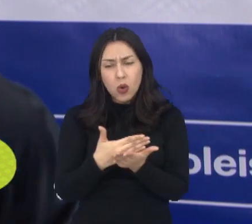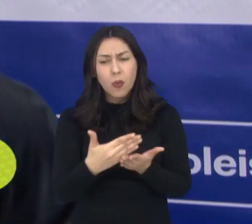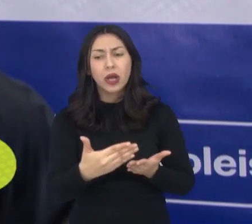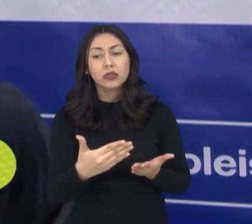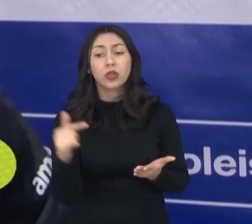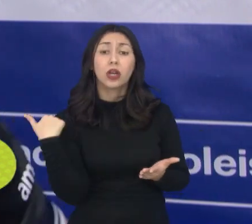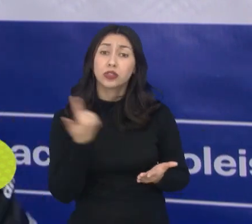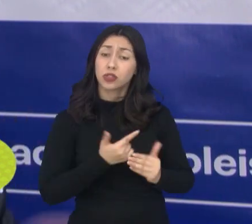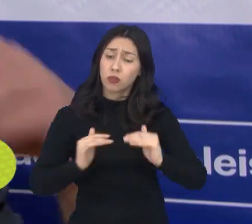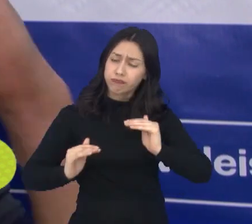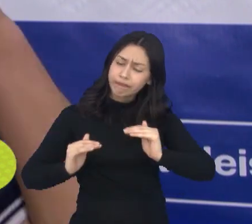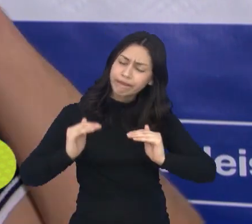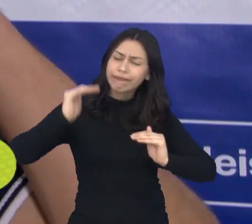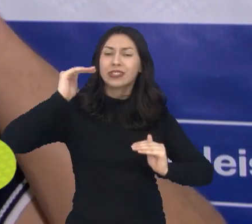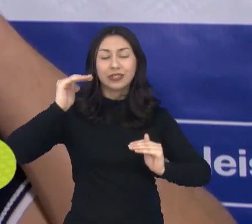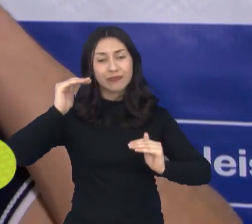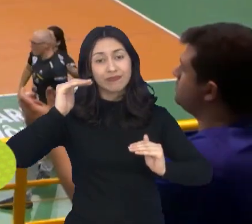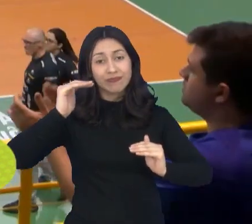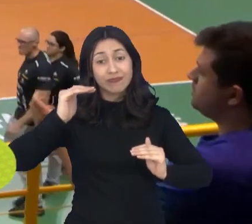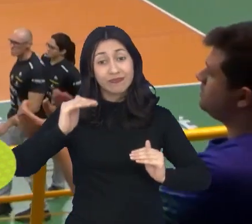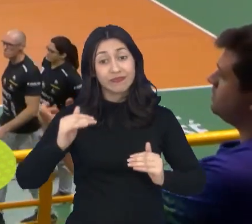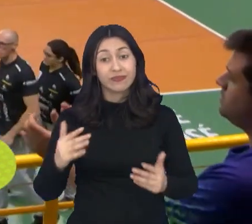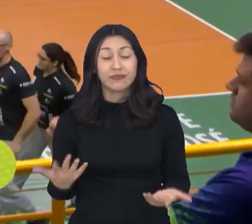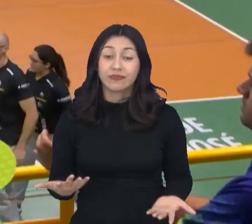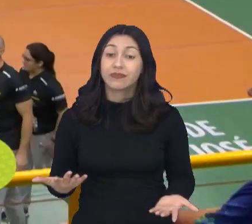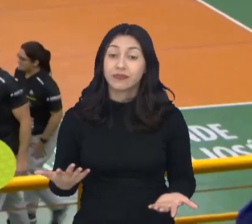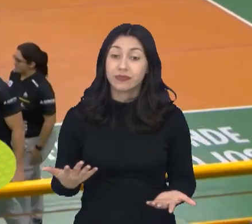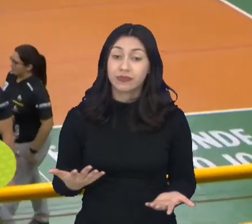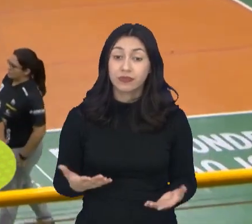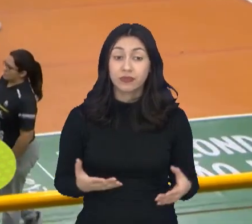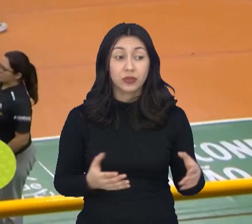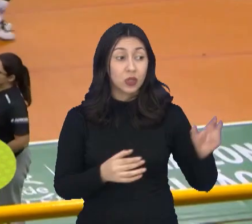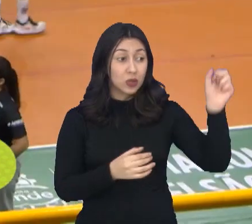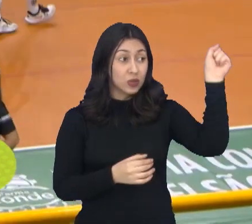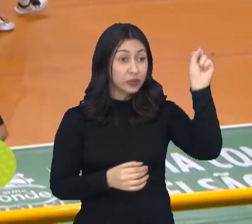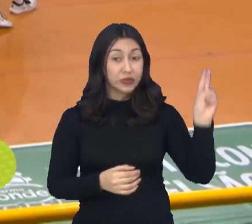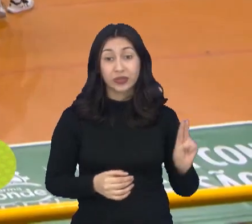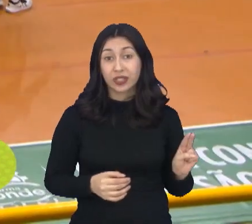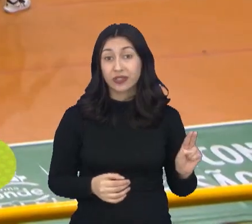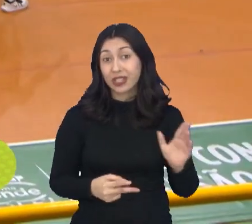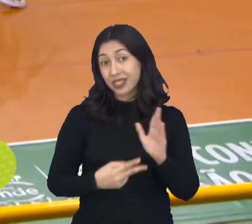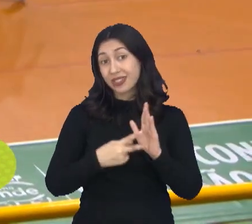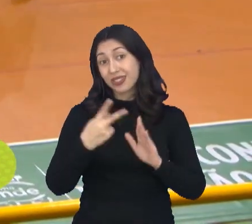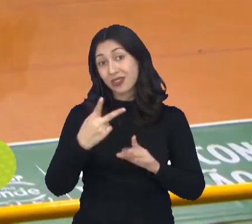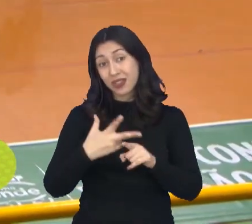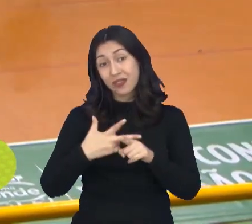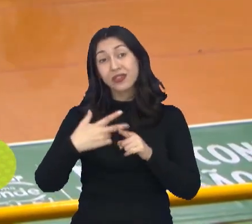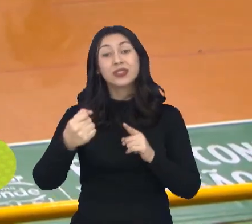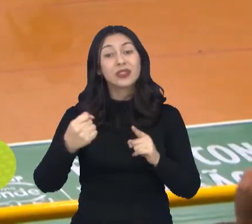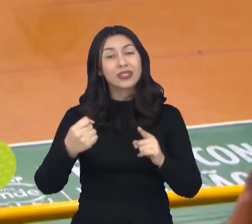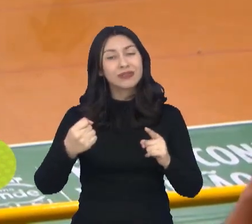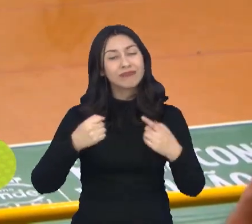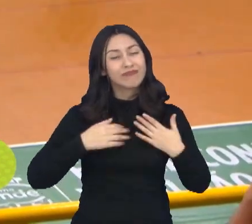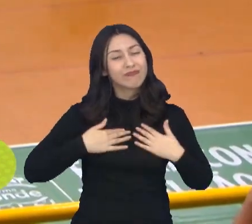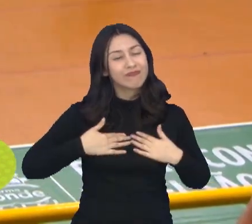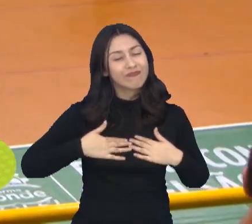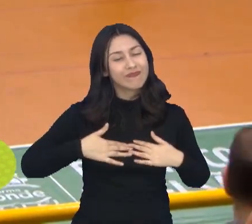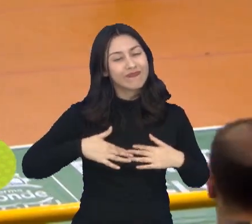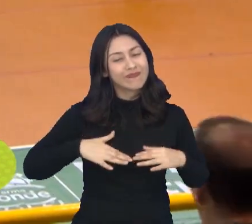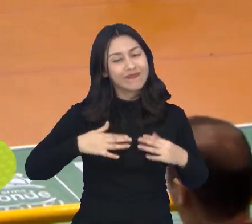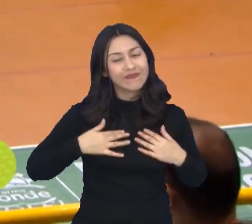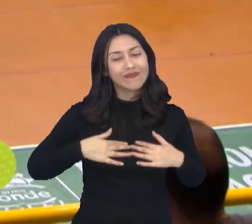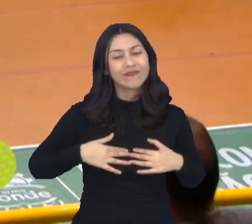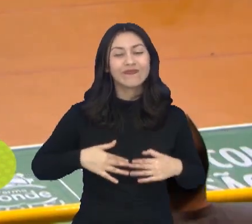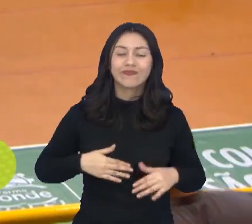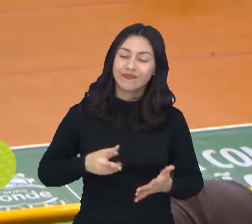gente oscilar menos e diminuir o nível de erro. Pelos lados do Suzano, a segunda vitória seguida dá uma tranquilidade a mais para